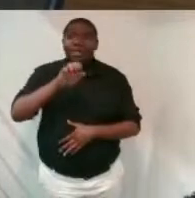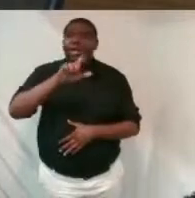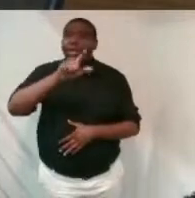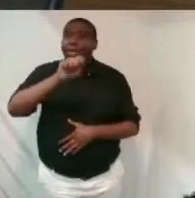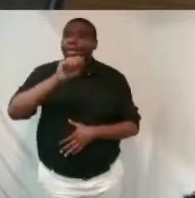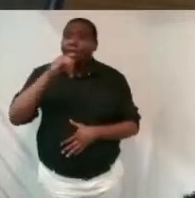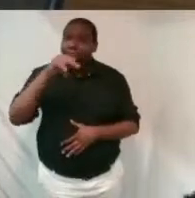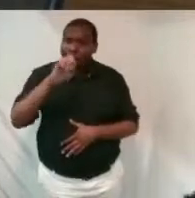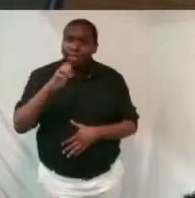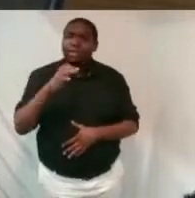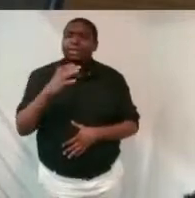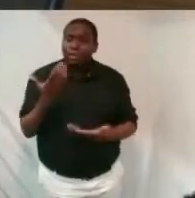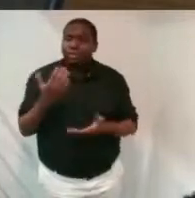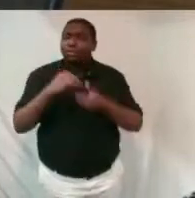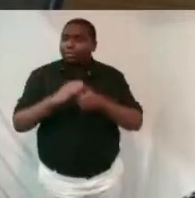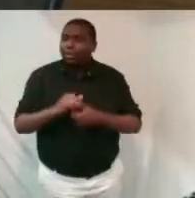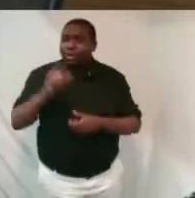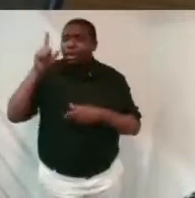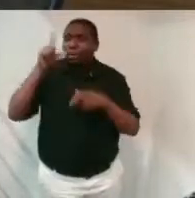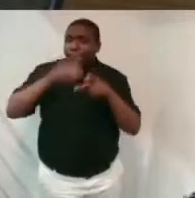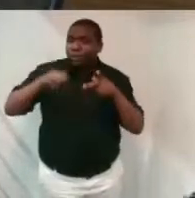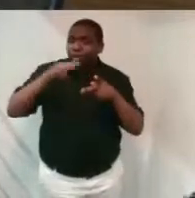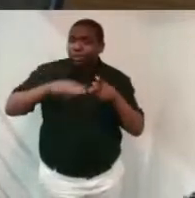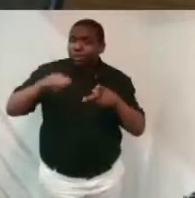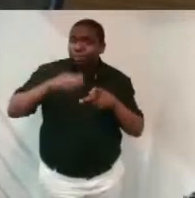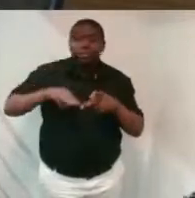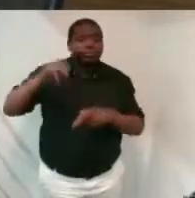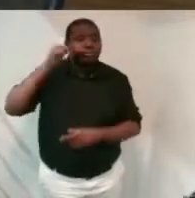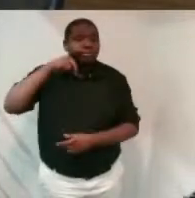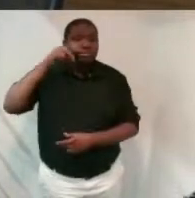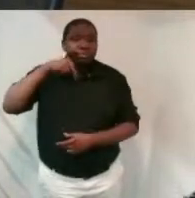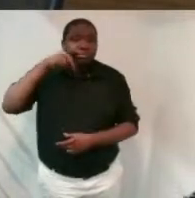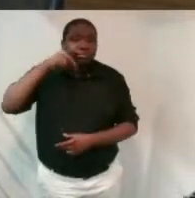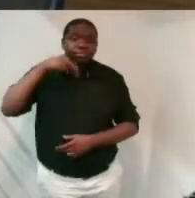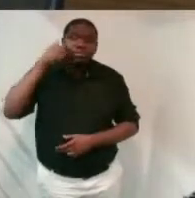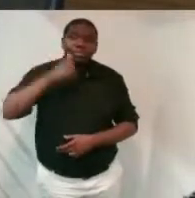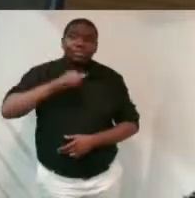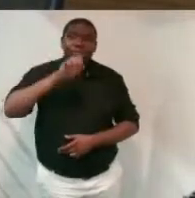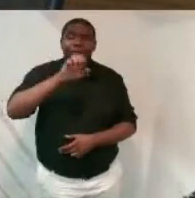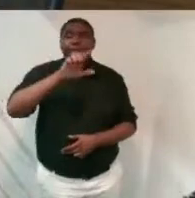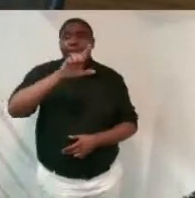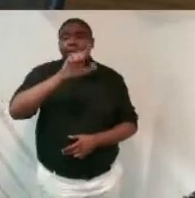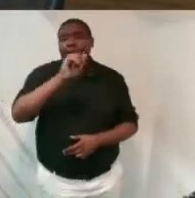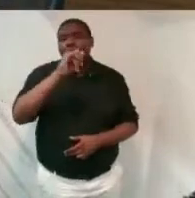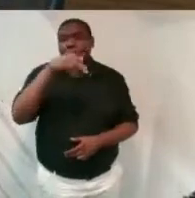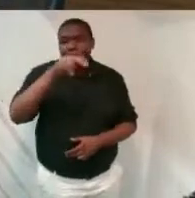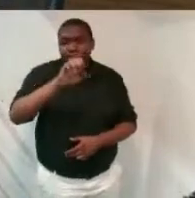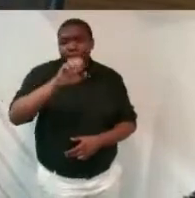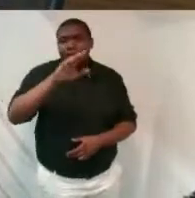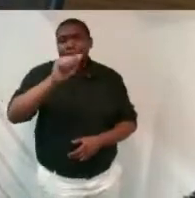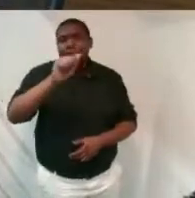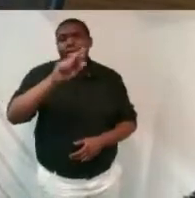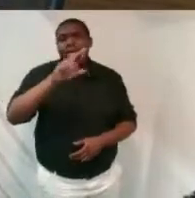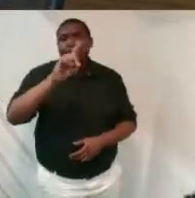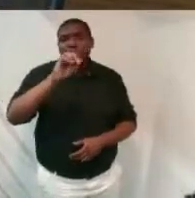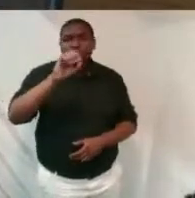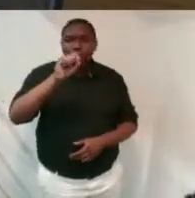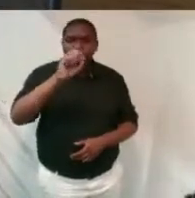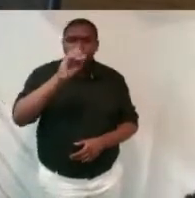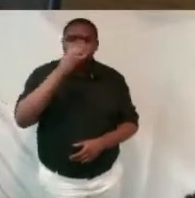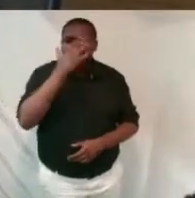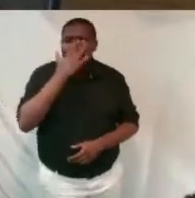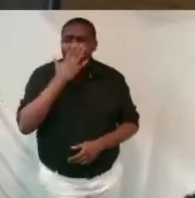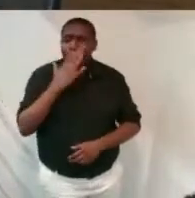Justiça, lá do Ministério Público do Rio Grande do Norte, doutora Elaine Cardoso de Matos Novaes. Cumprimentar